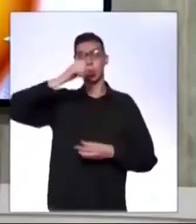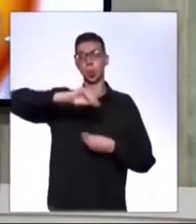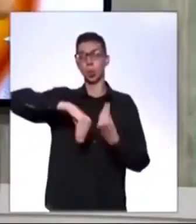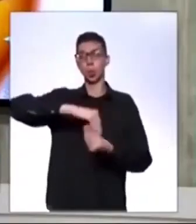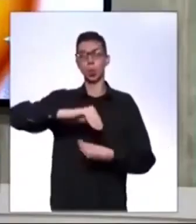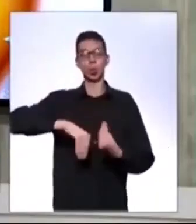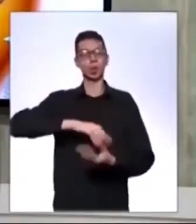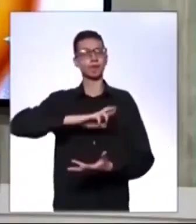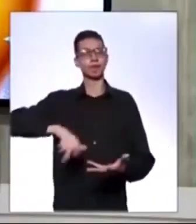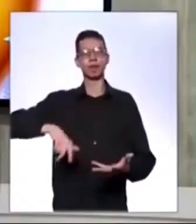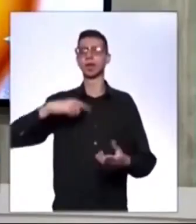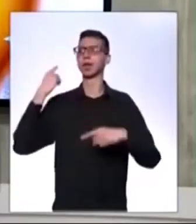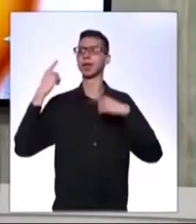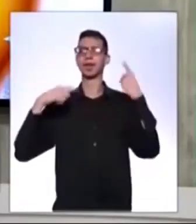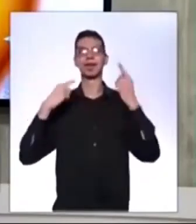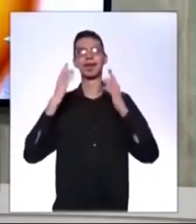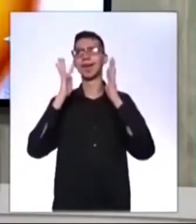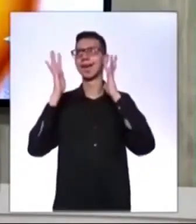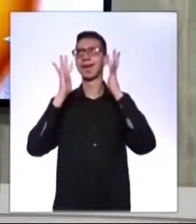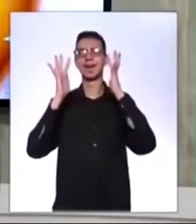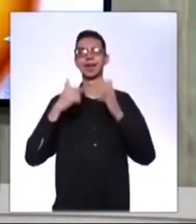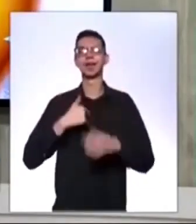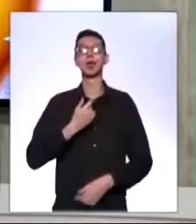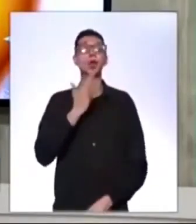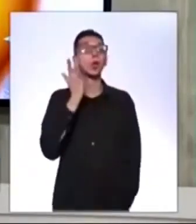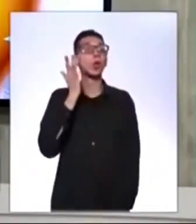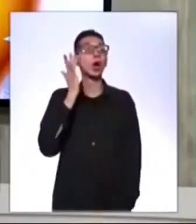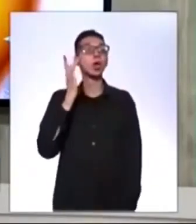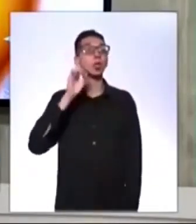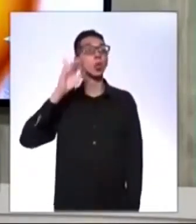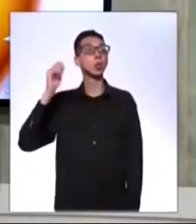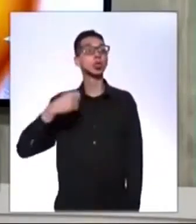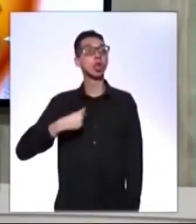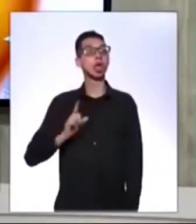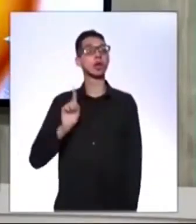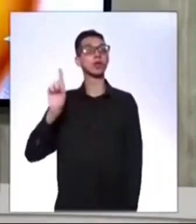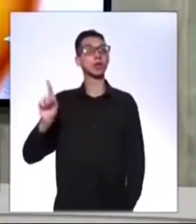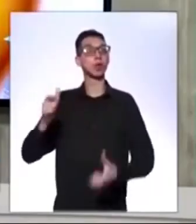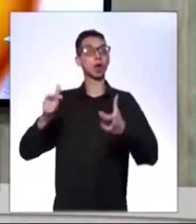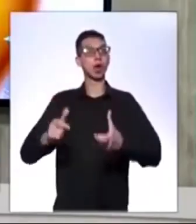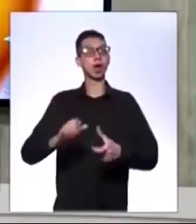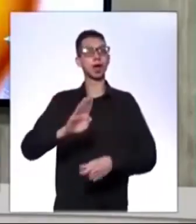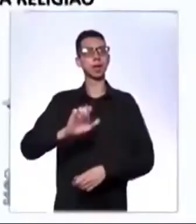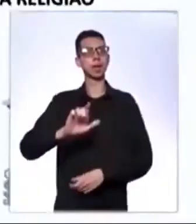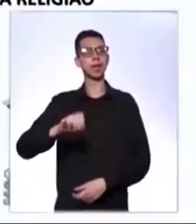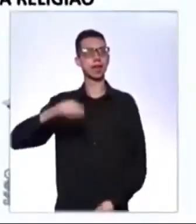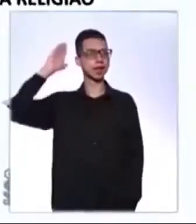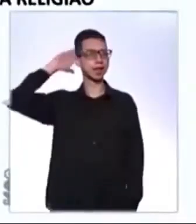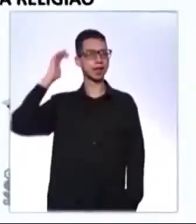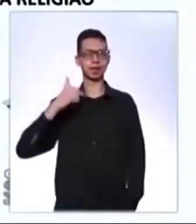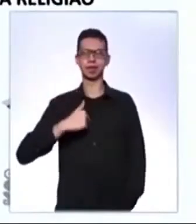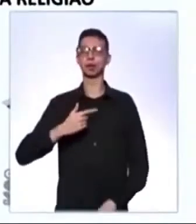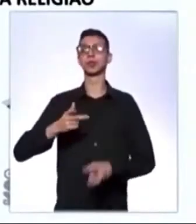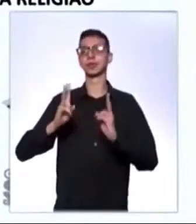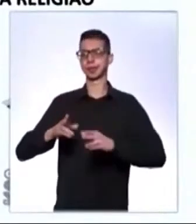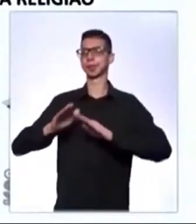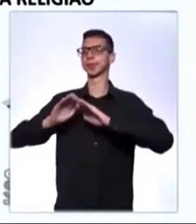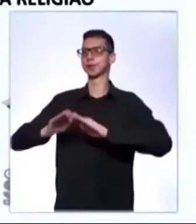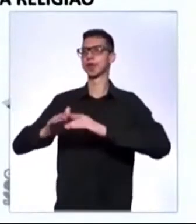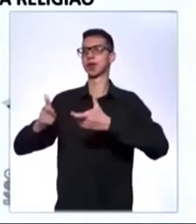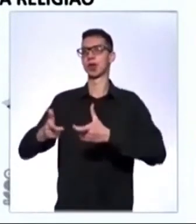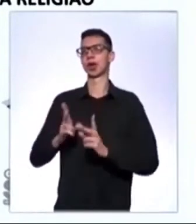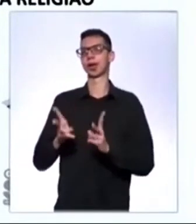muito louco, o Pará. Eu tenho a sensação que se um dia eu for a Belém do Pará, eu não saio mais de lá, tá certo ou não? Olha lá. Vamos ler